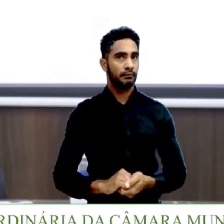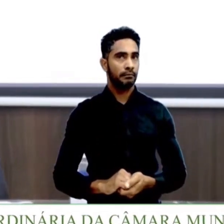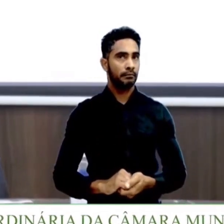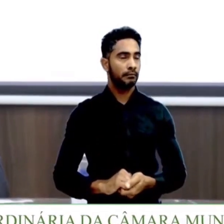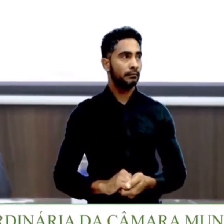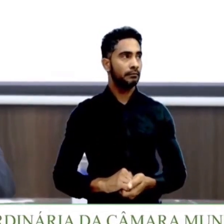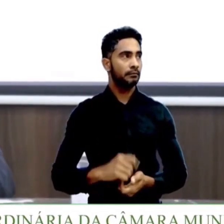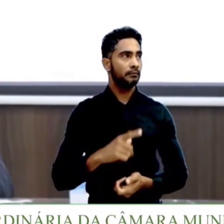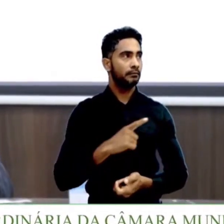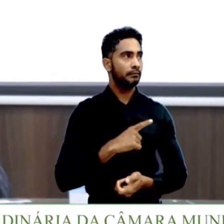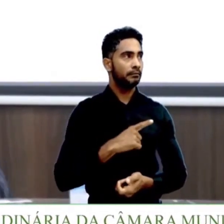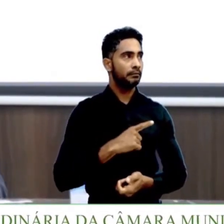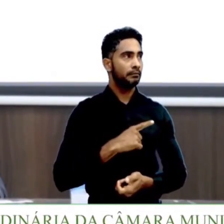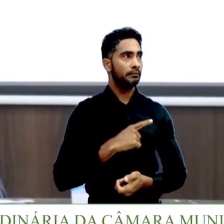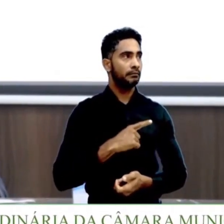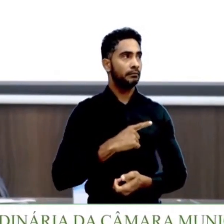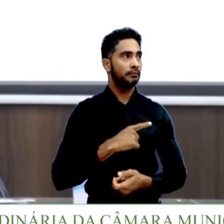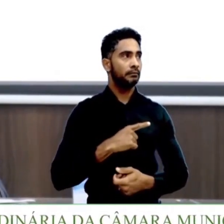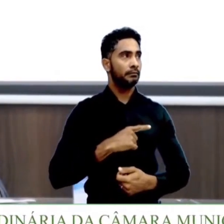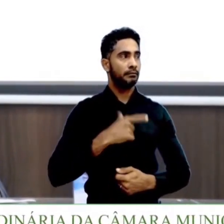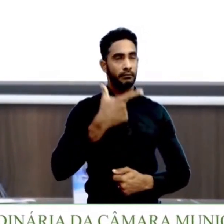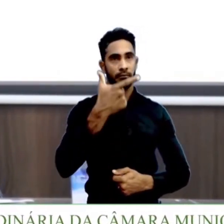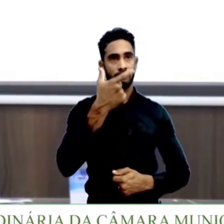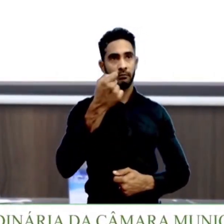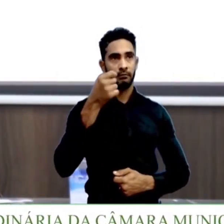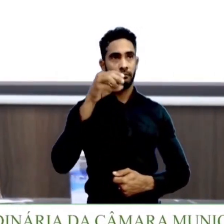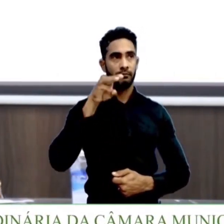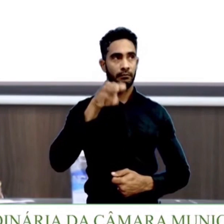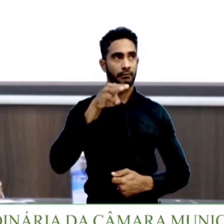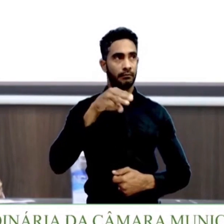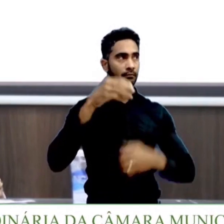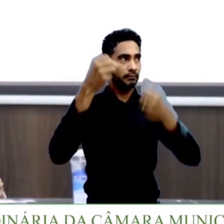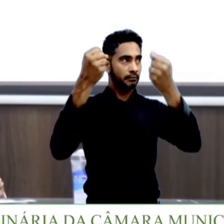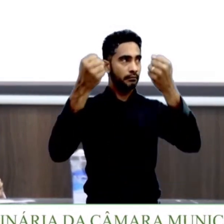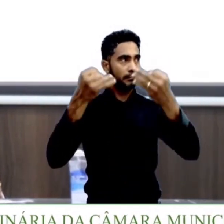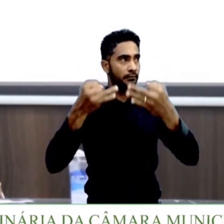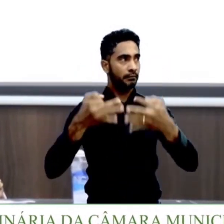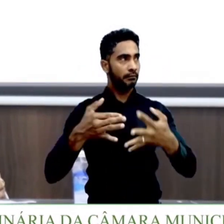Vocês têm aí 20 minutos para explanação, ok?